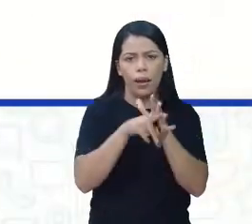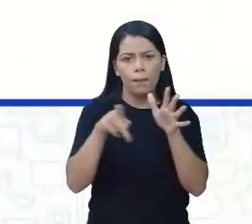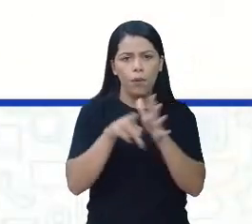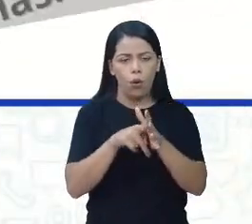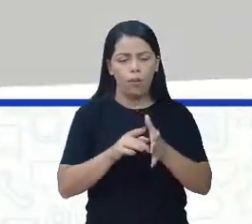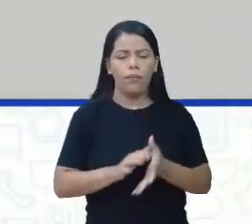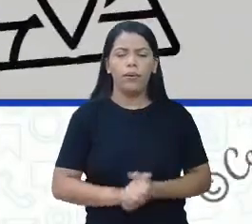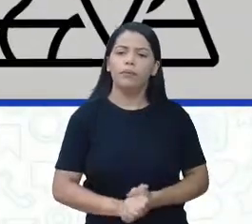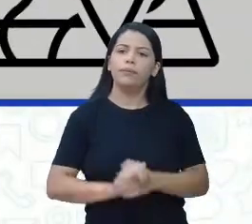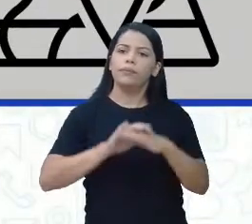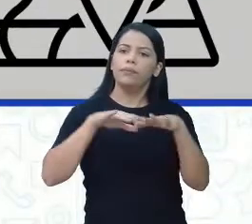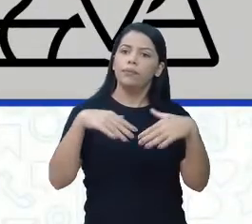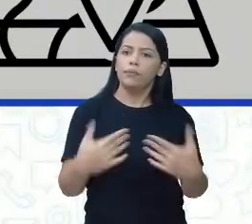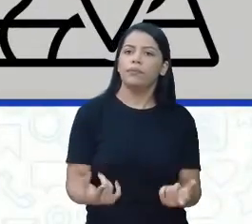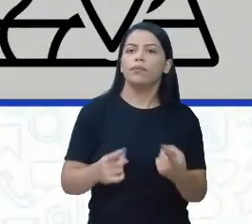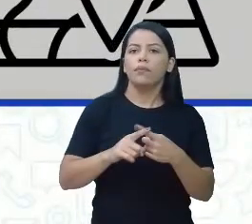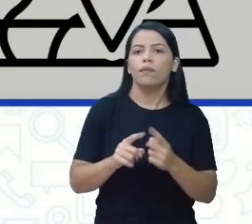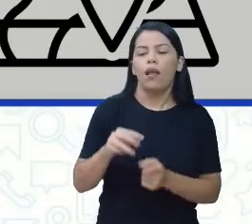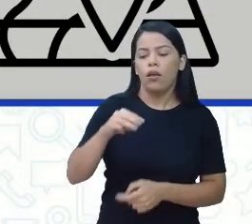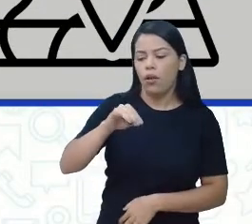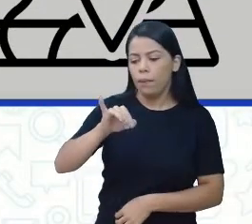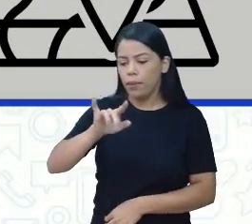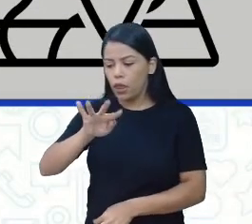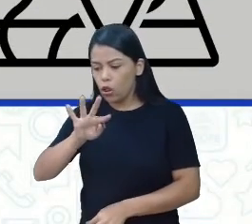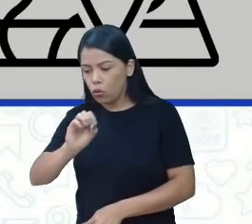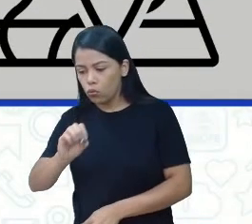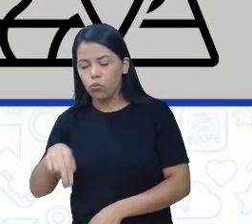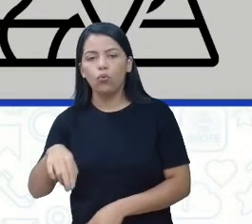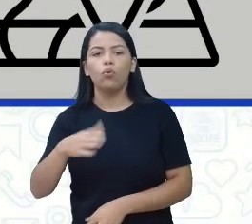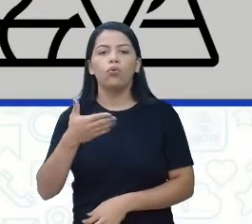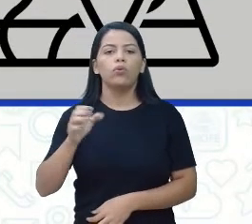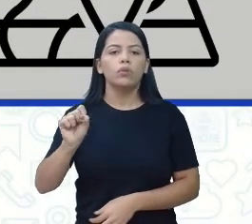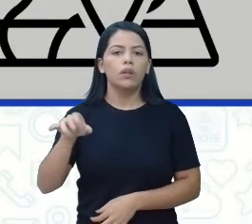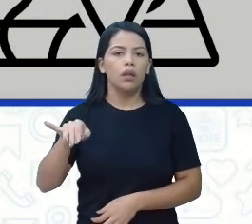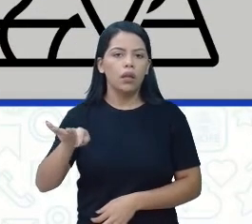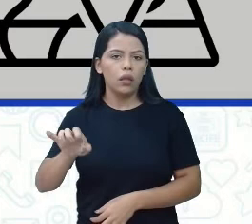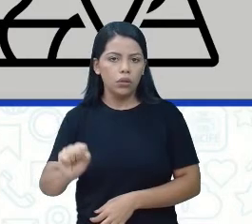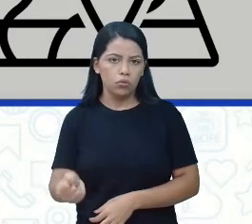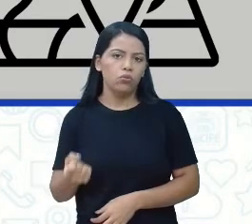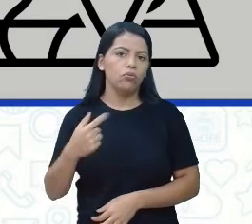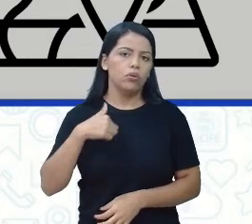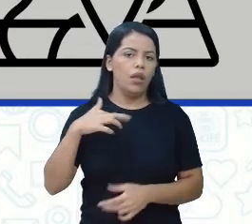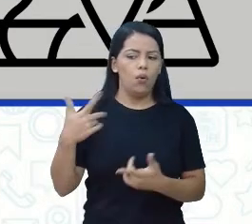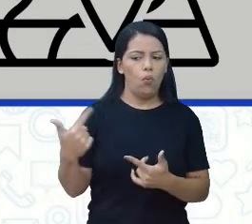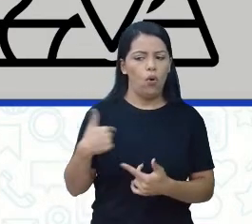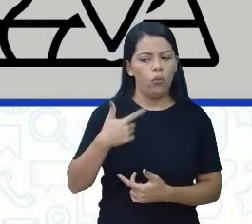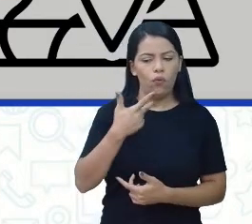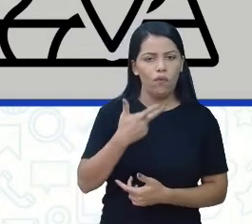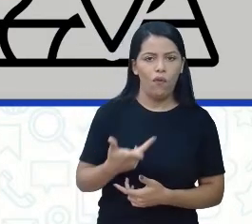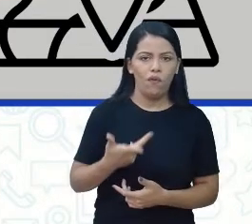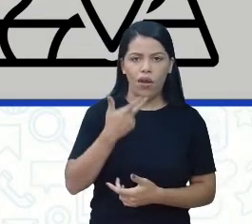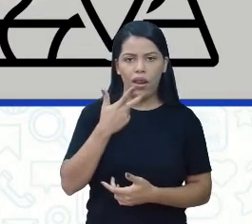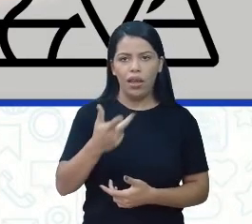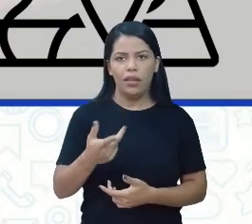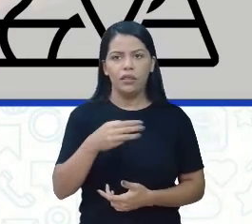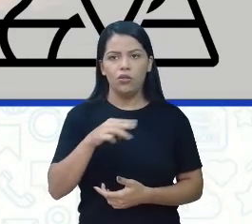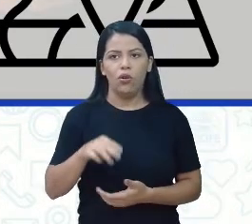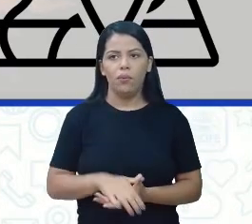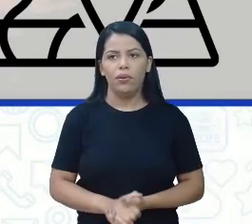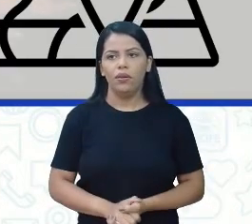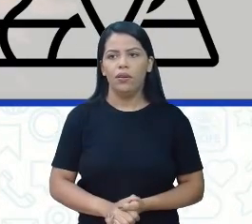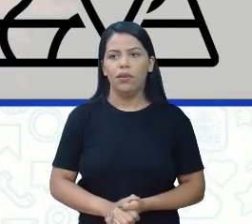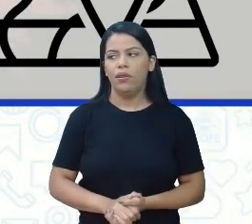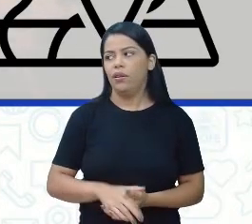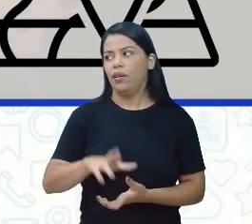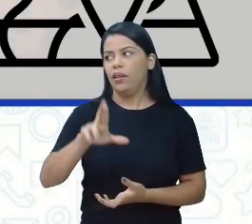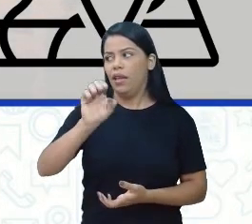nosso queridíssimo Milton Santos, né, junto lá com o Rogério, não vou me atrever a falar esse nome, professor. Olha aí,